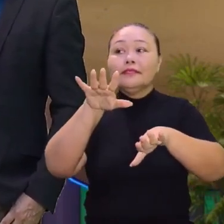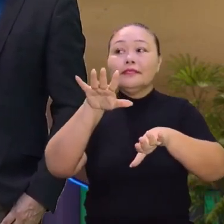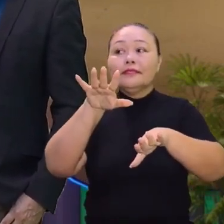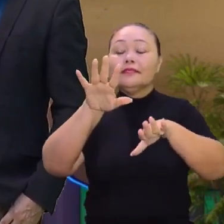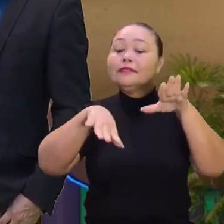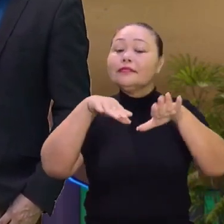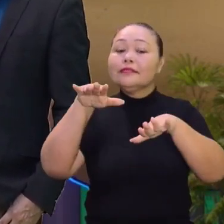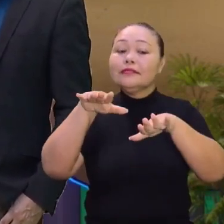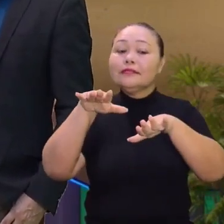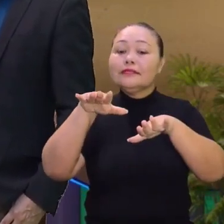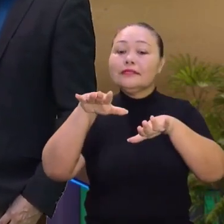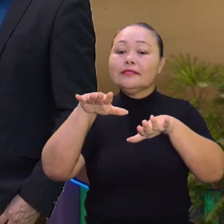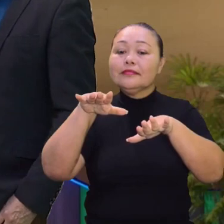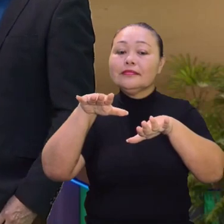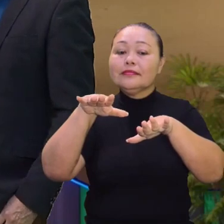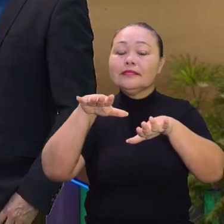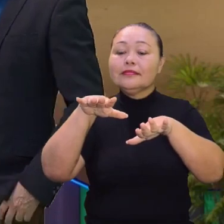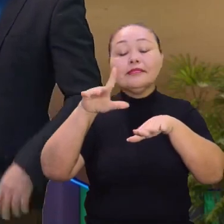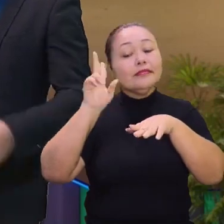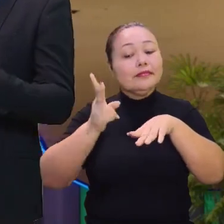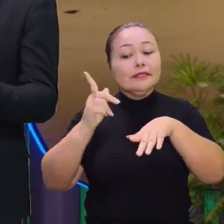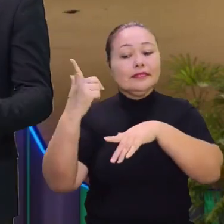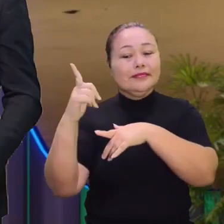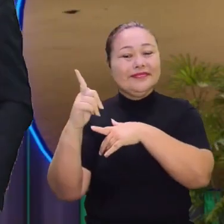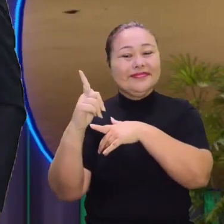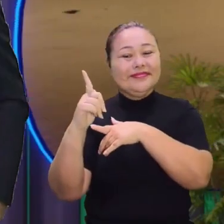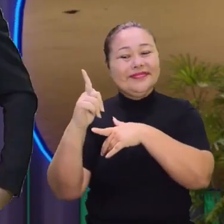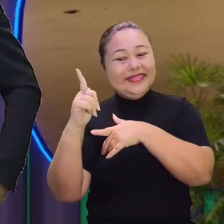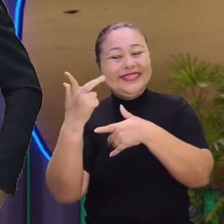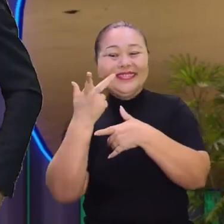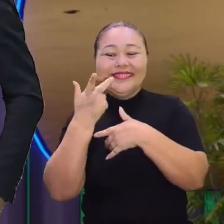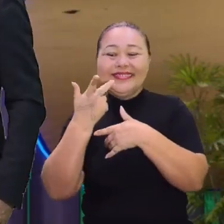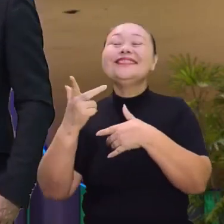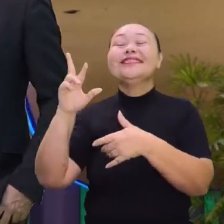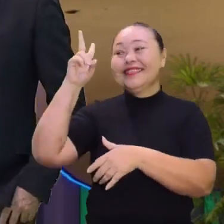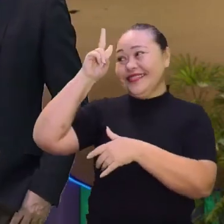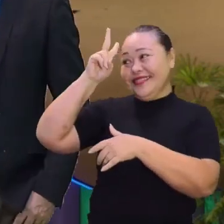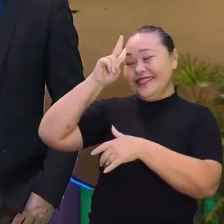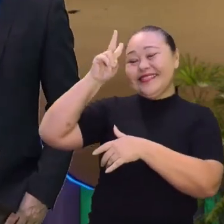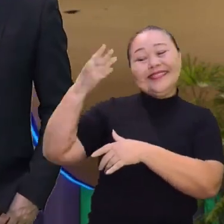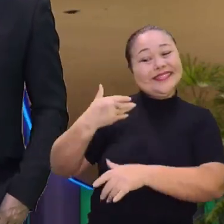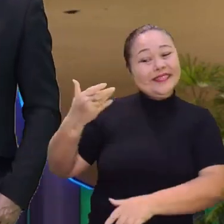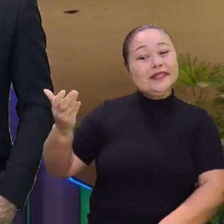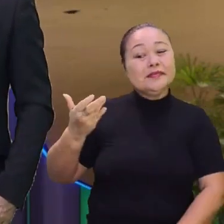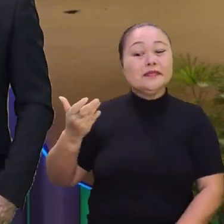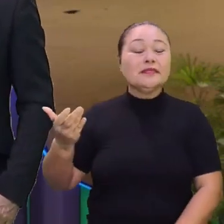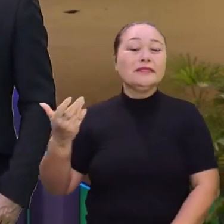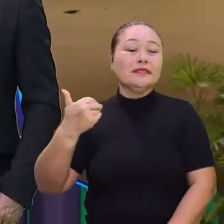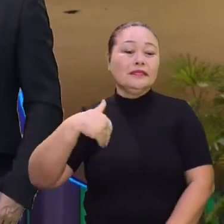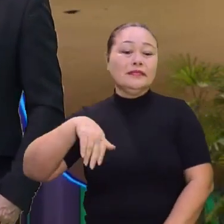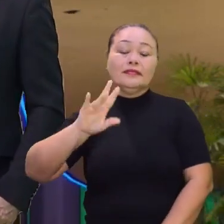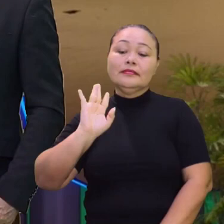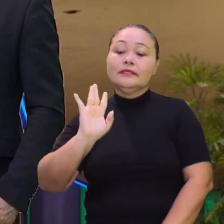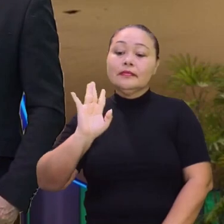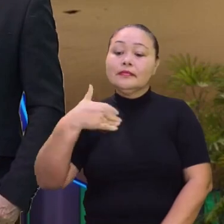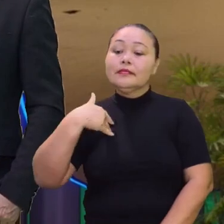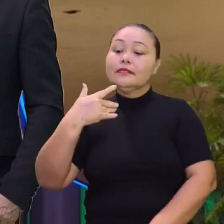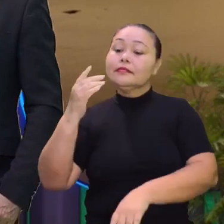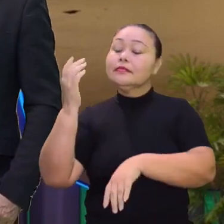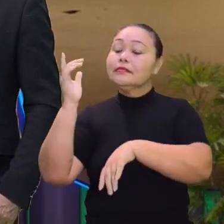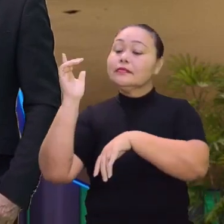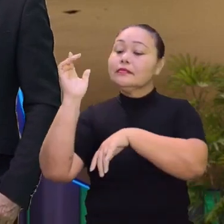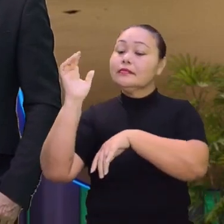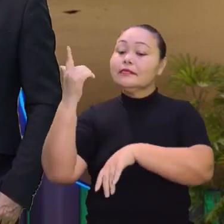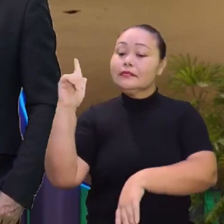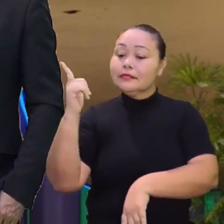irmã, né? A geografia sempre está falando da história. Exatamente. Então hoje também a gente vai falar sobre Geografia